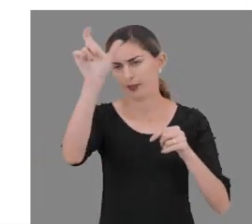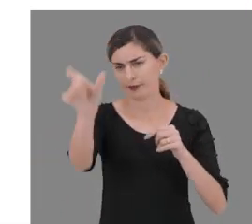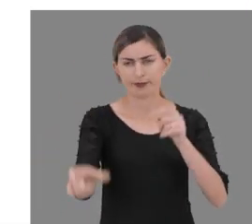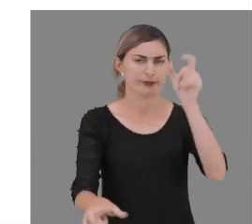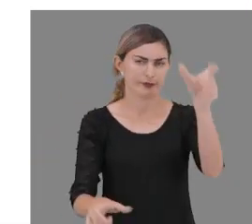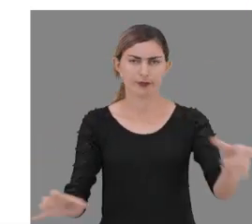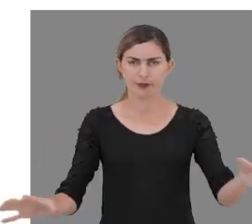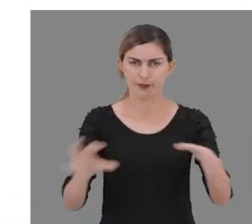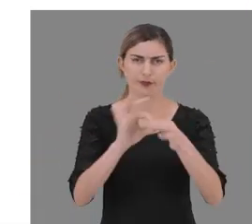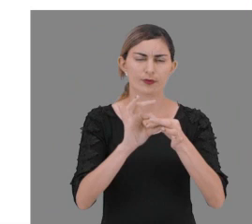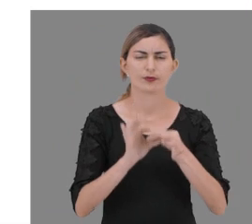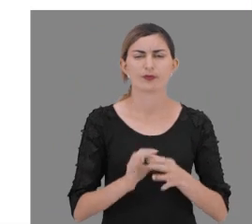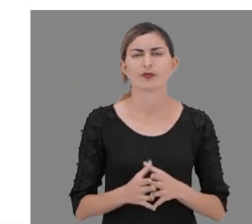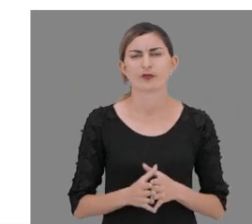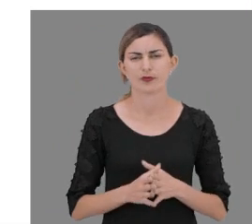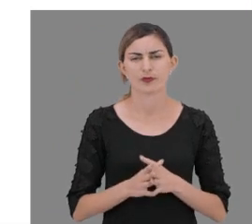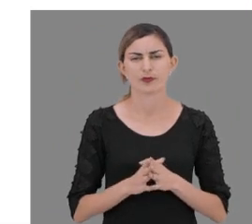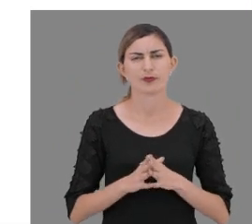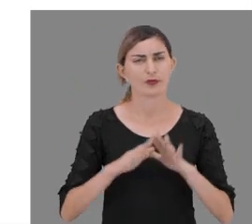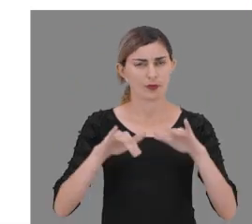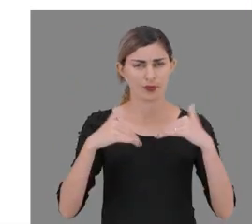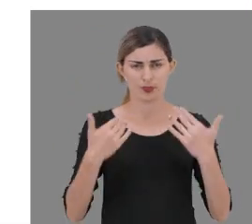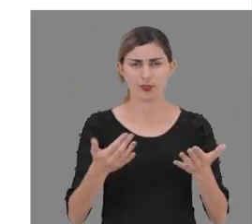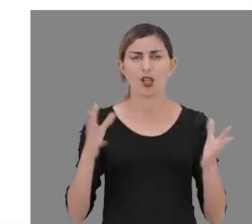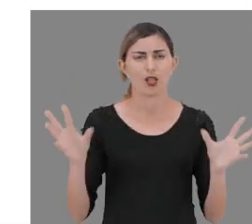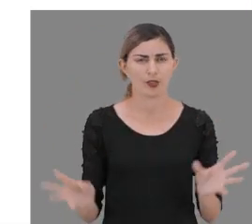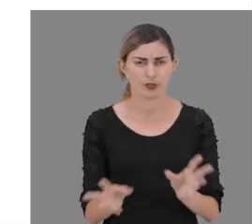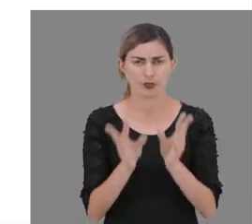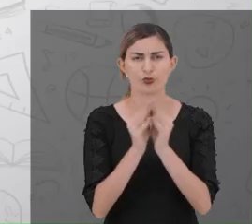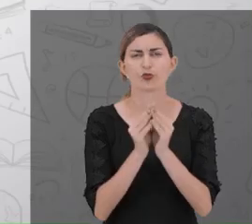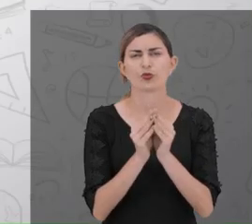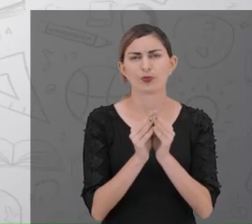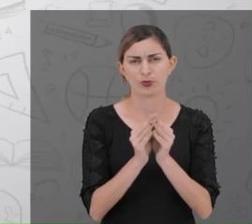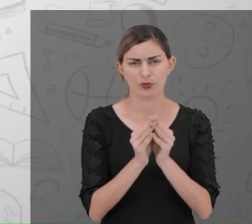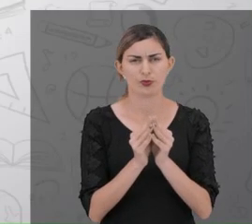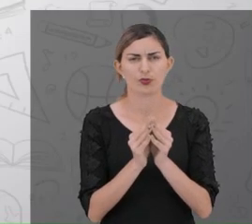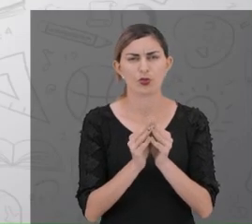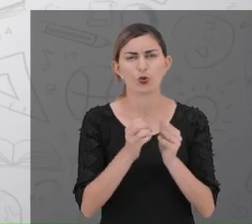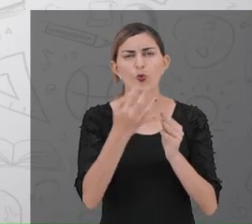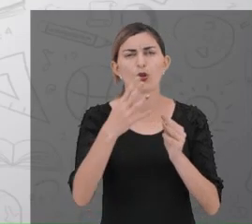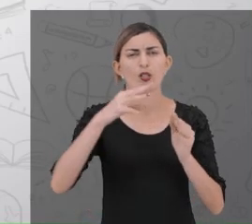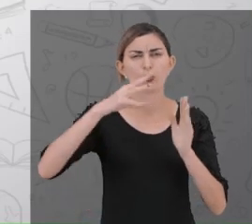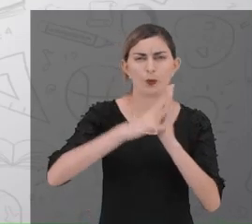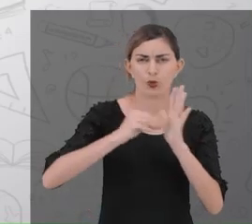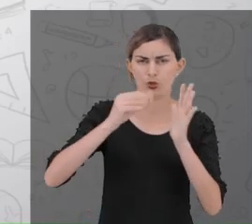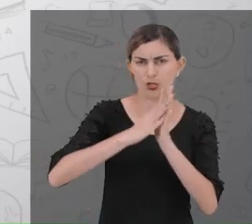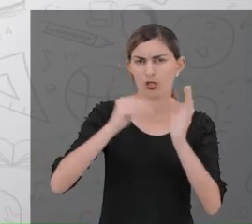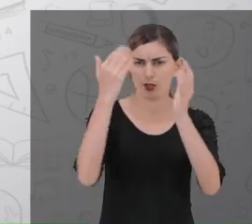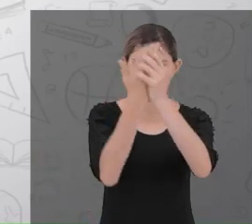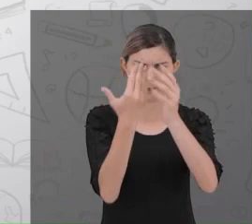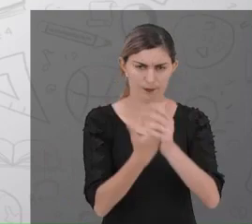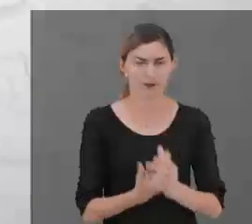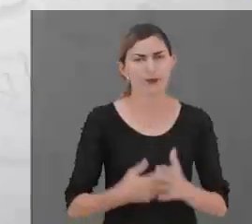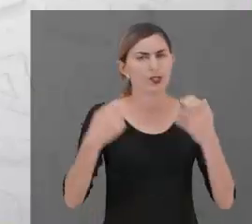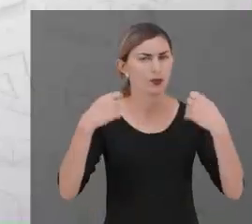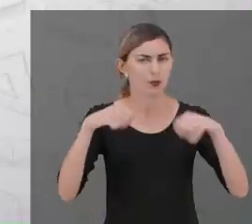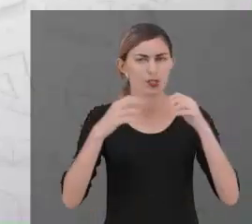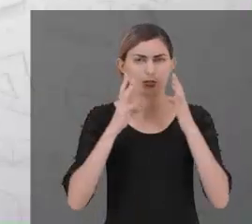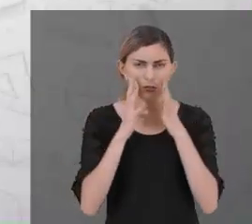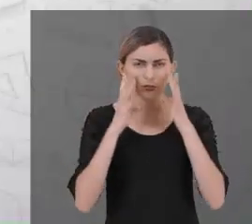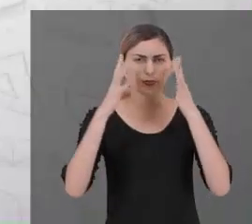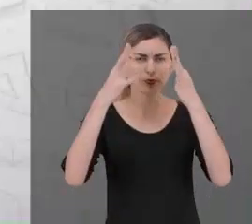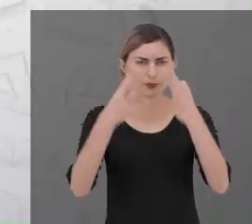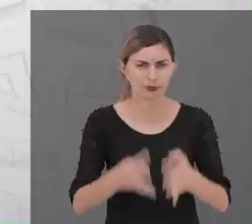a ligação entre as duas tabelas. Em resumo, quando você vai modelar um banco de dados,